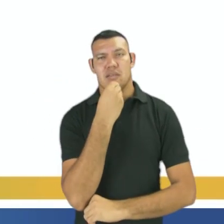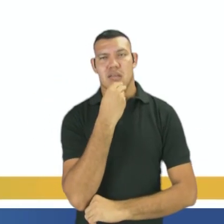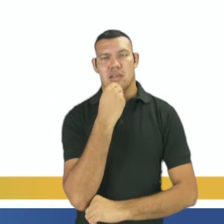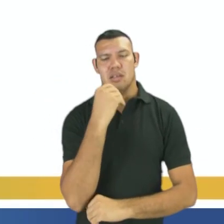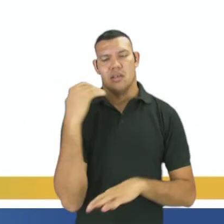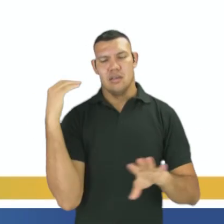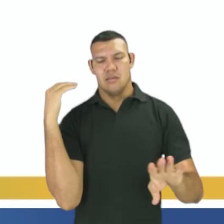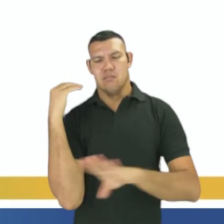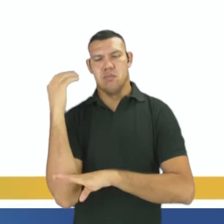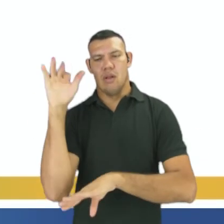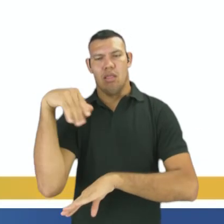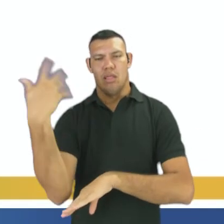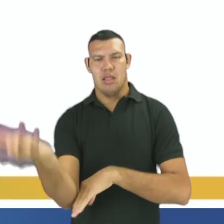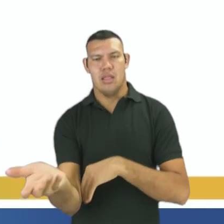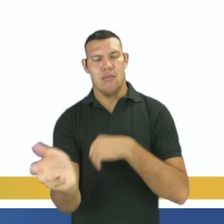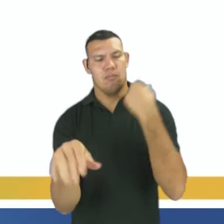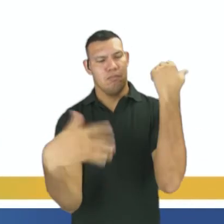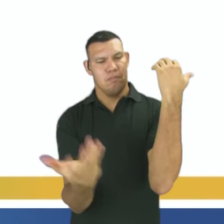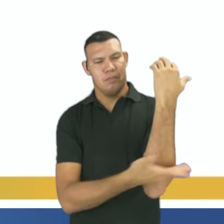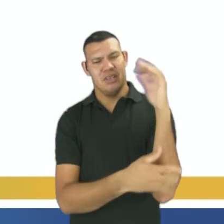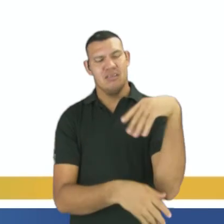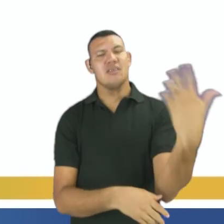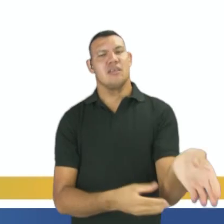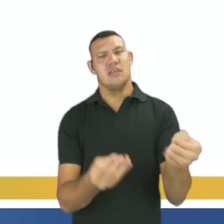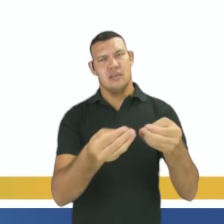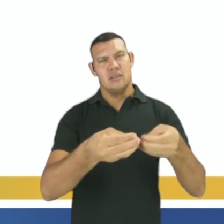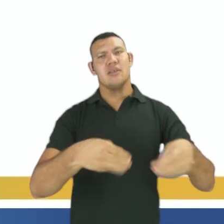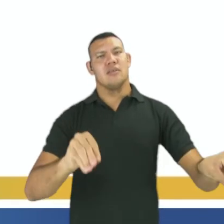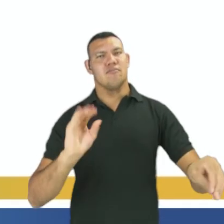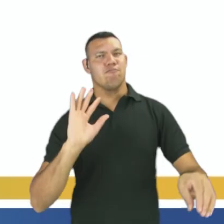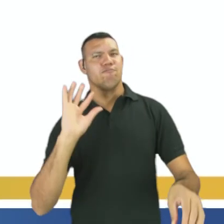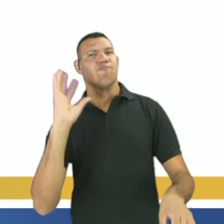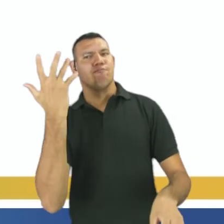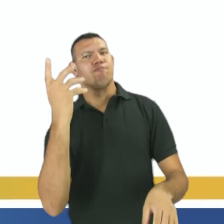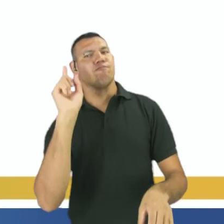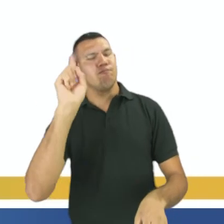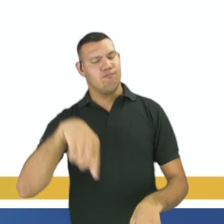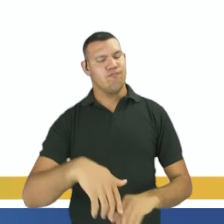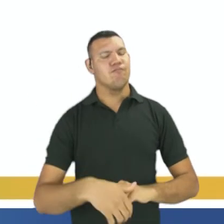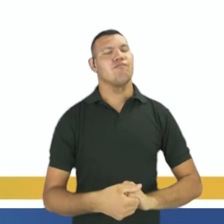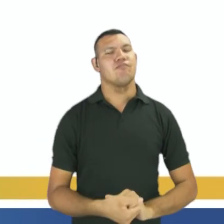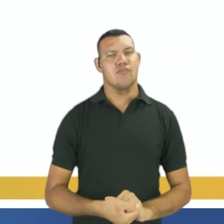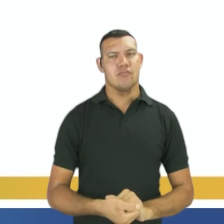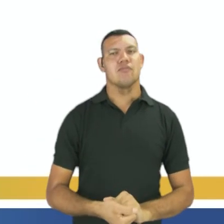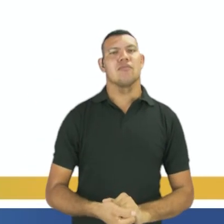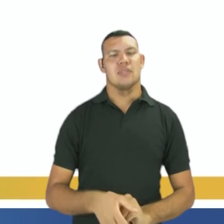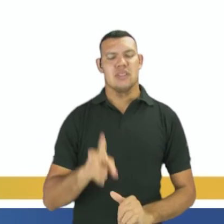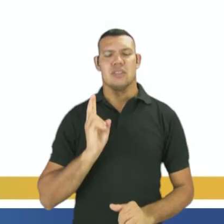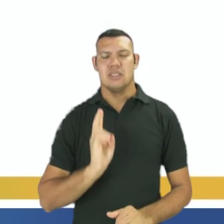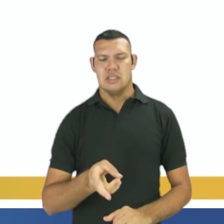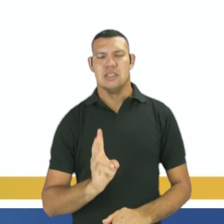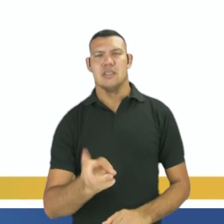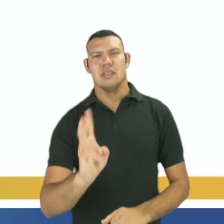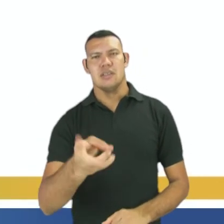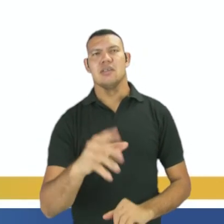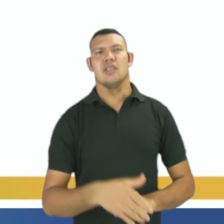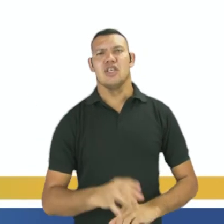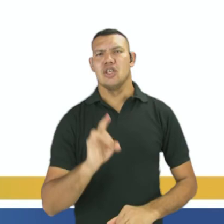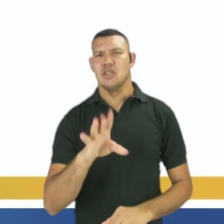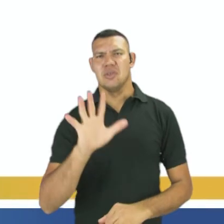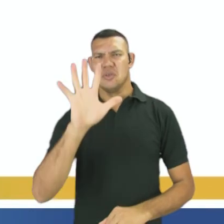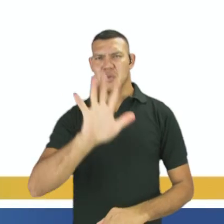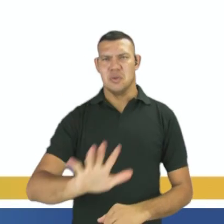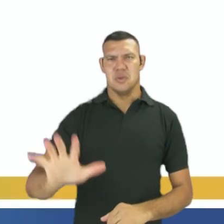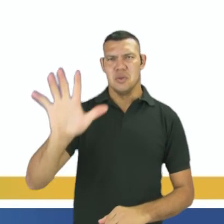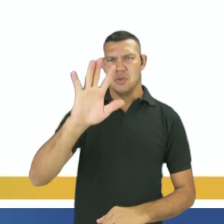desmatar né a gente vai ter é prejuízo na parte climático nós vamos ter variações climáticas constantemente não só no nosso